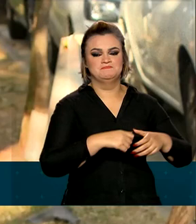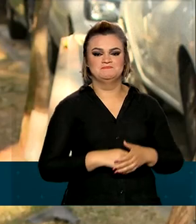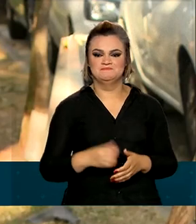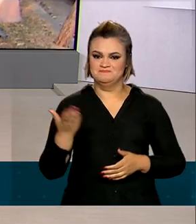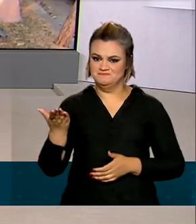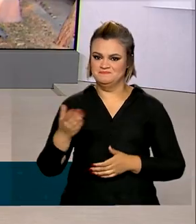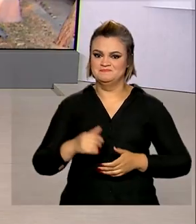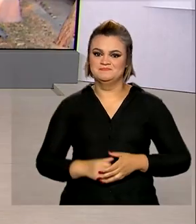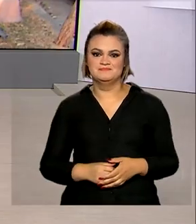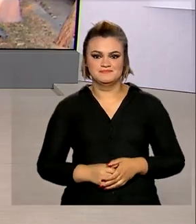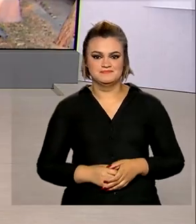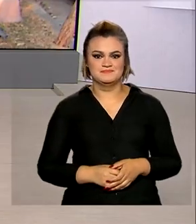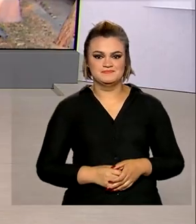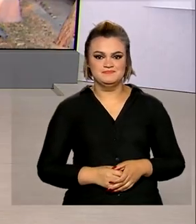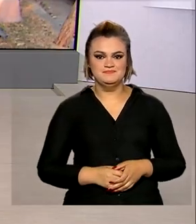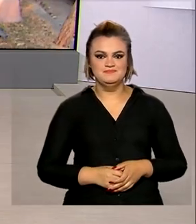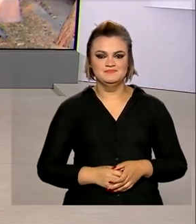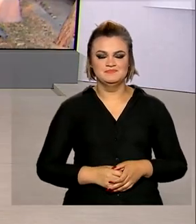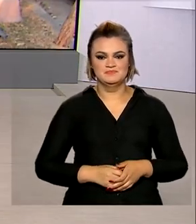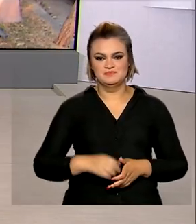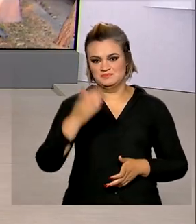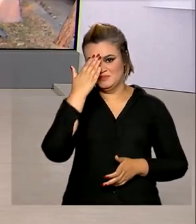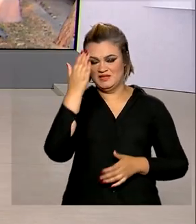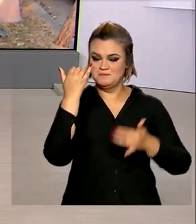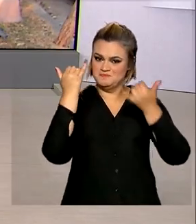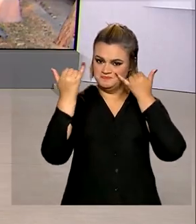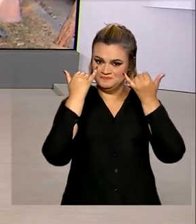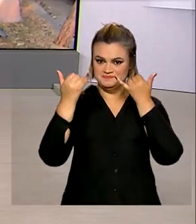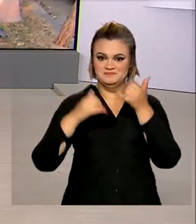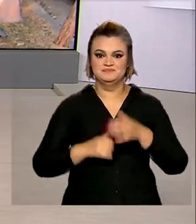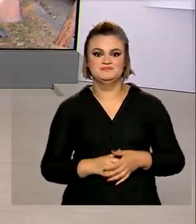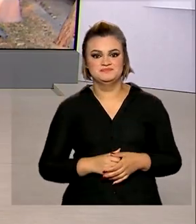Renata, eu volto com você aí no estúdio. Tá certo, Érica. Muito obrigada pelas suas informações.